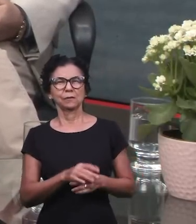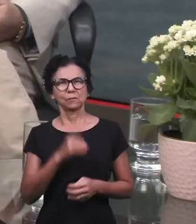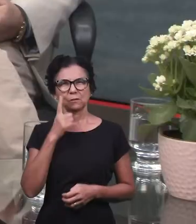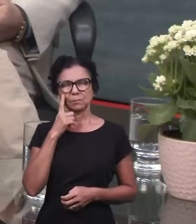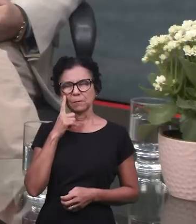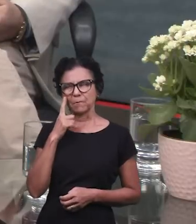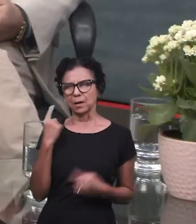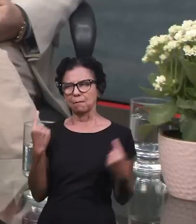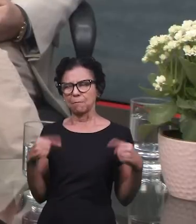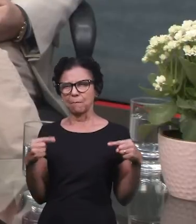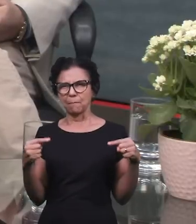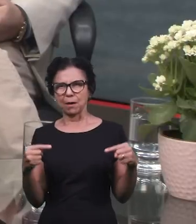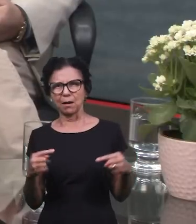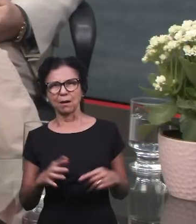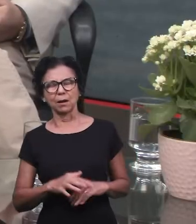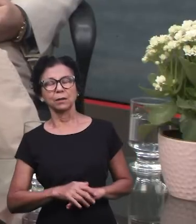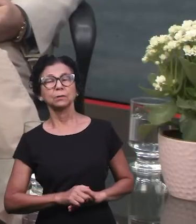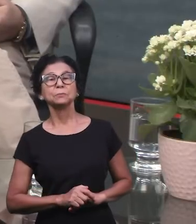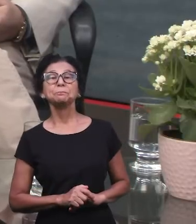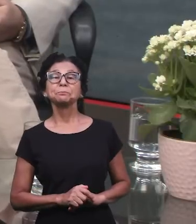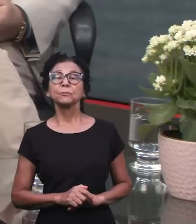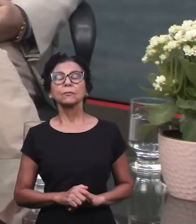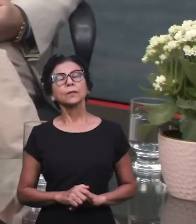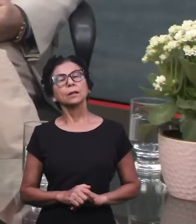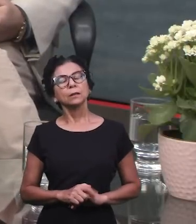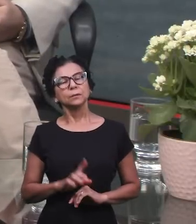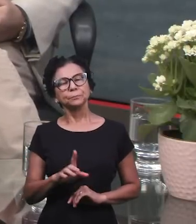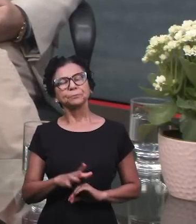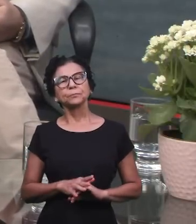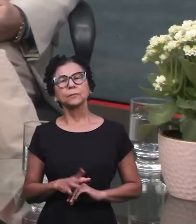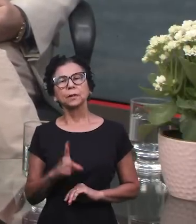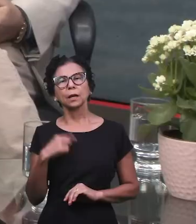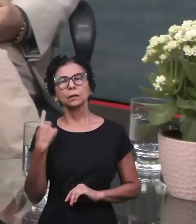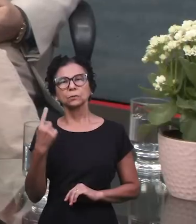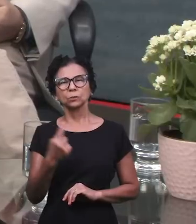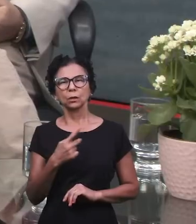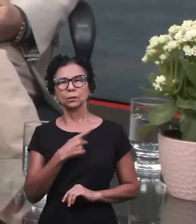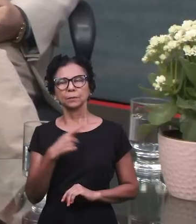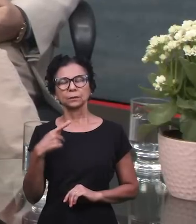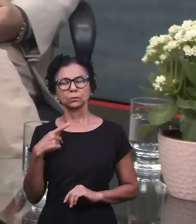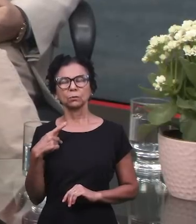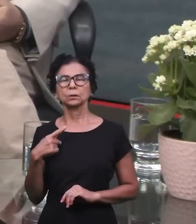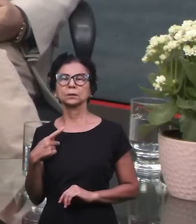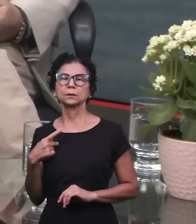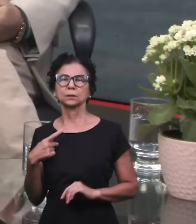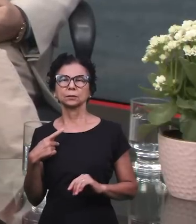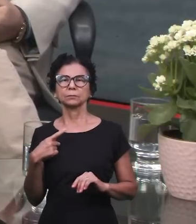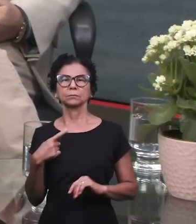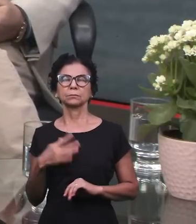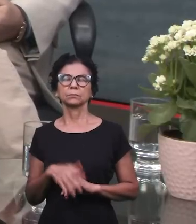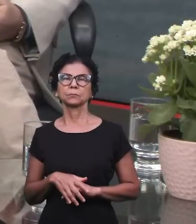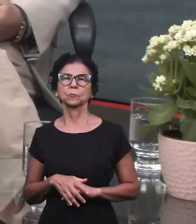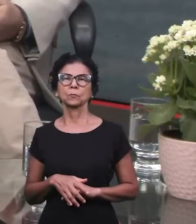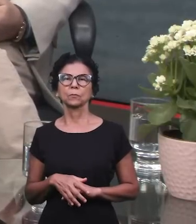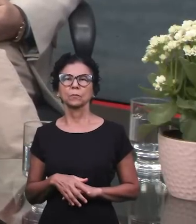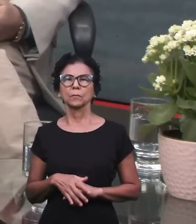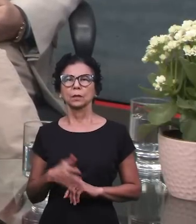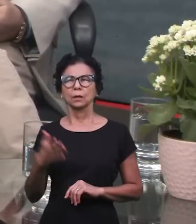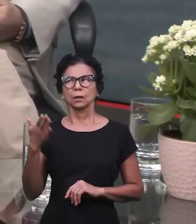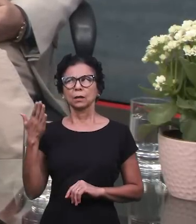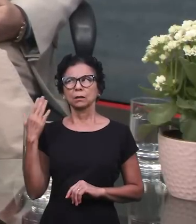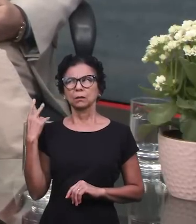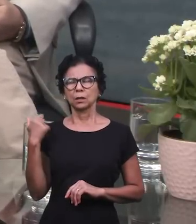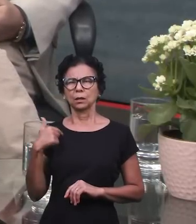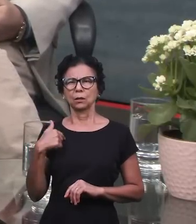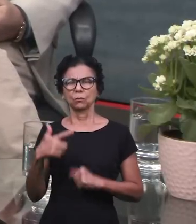tal. E chegou no dia, nós entramos na sala, eu estava na época diácono, e nós entramos